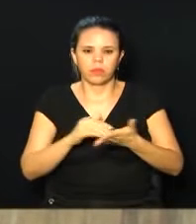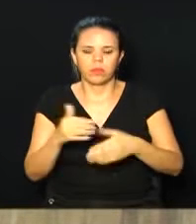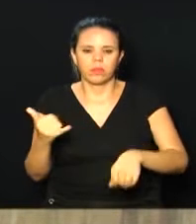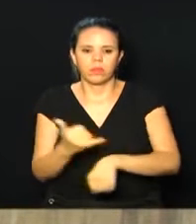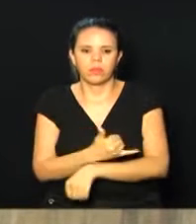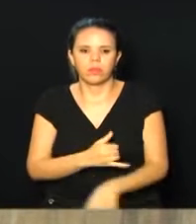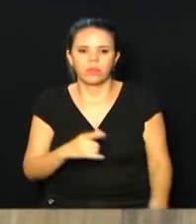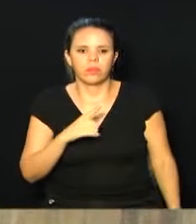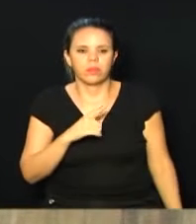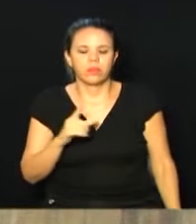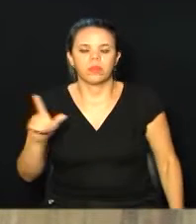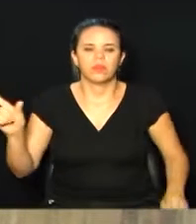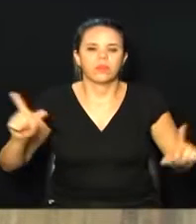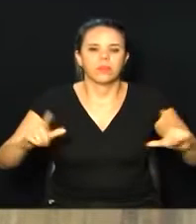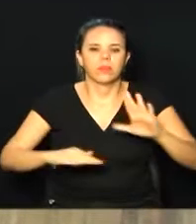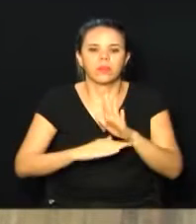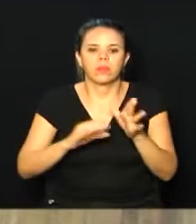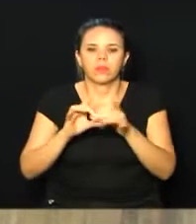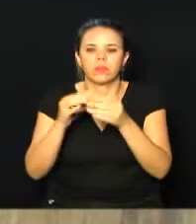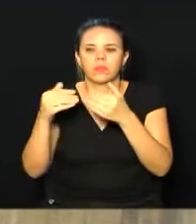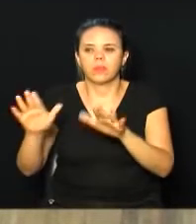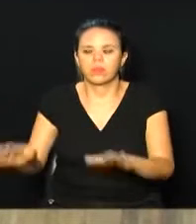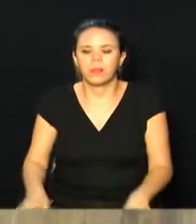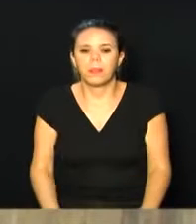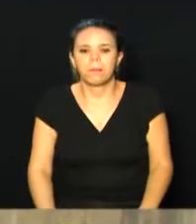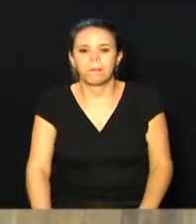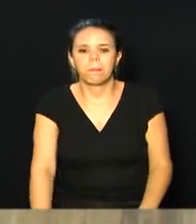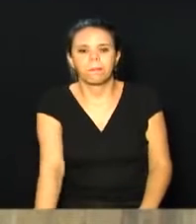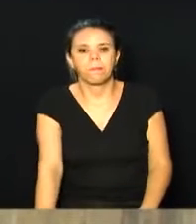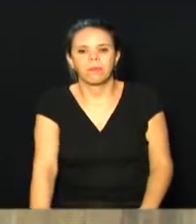Infraestrutura, a TV Câmara está aqui de portas abertas.